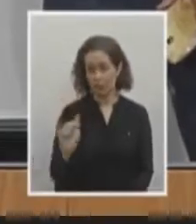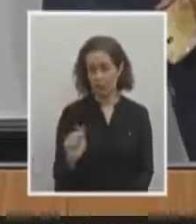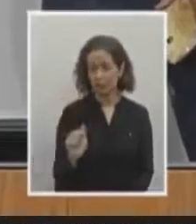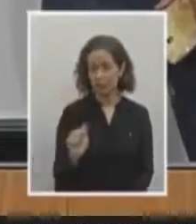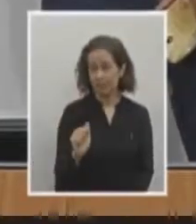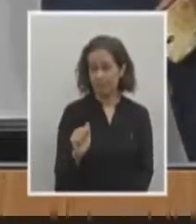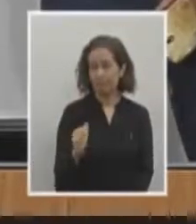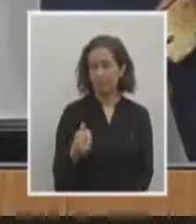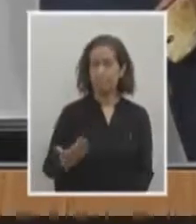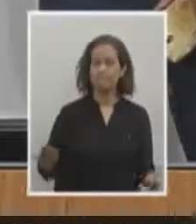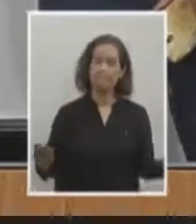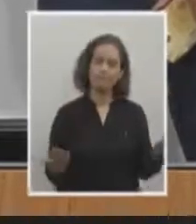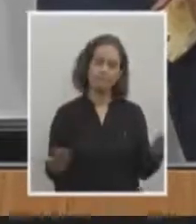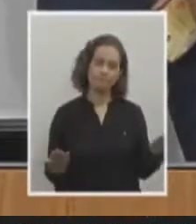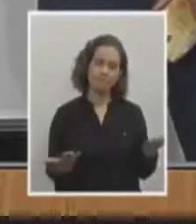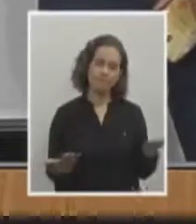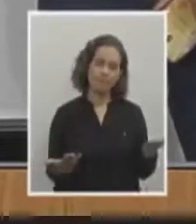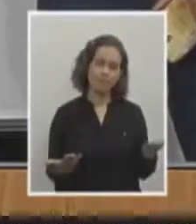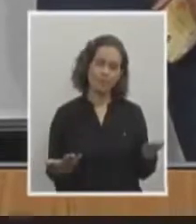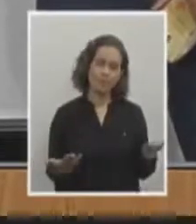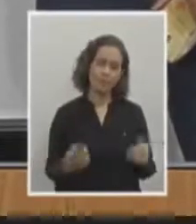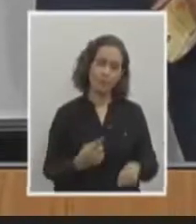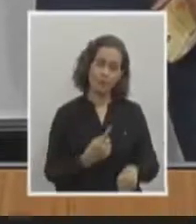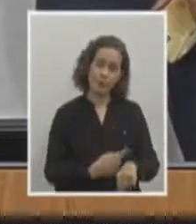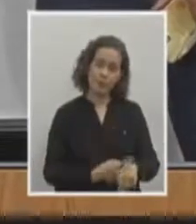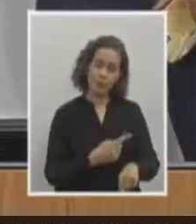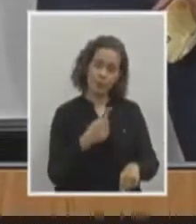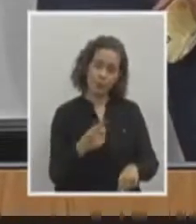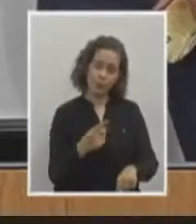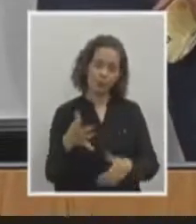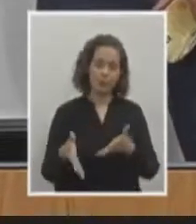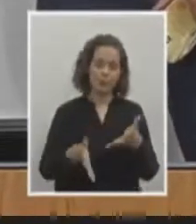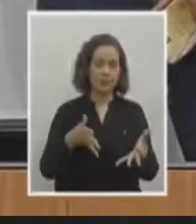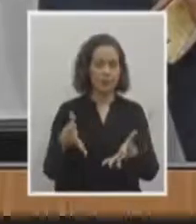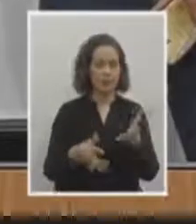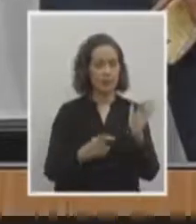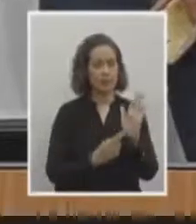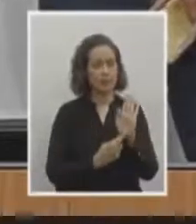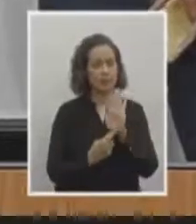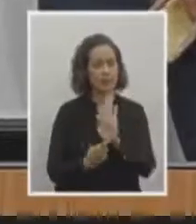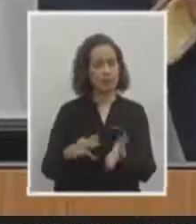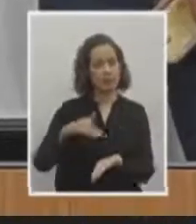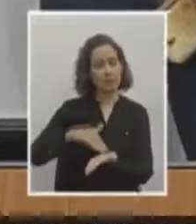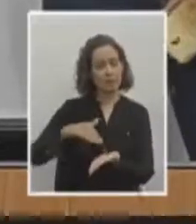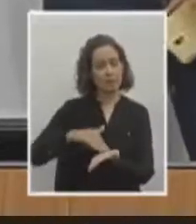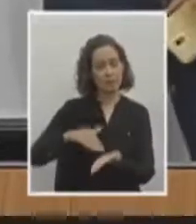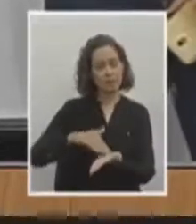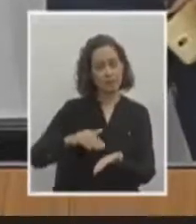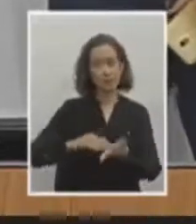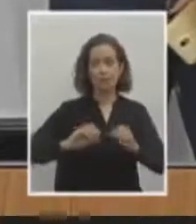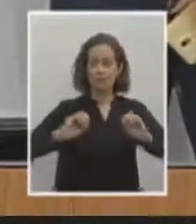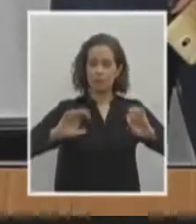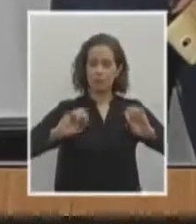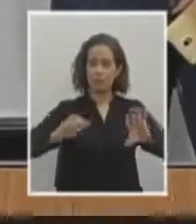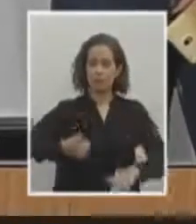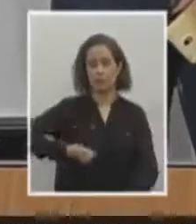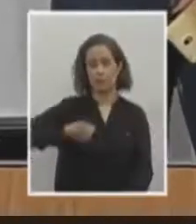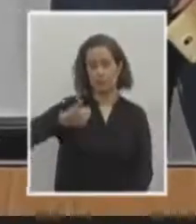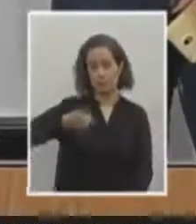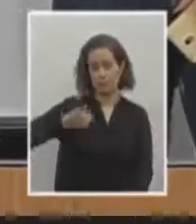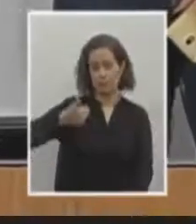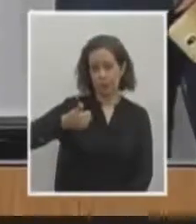Vou passar então, neste instante, a palavra para as representantes da Secretaria de Educação. Primeiro, passo a